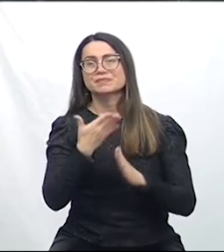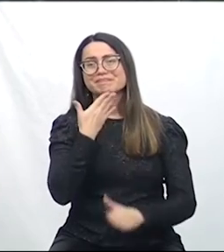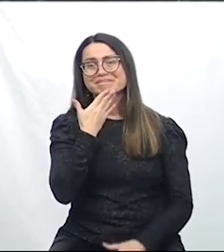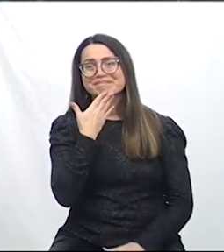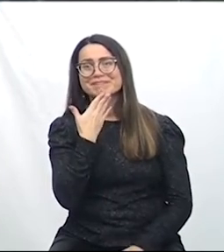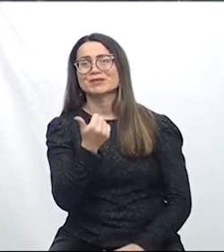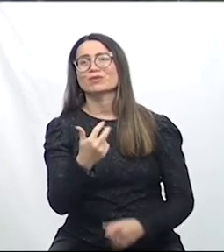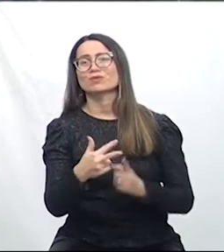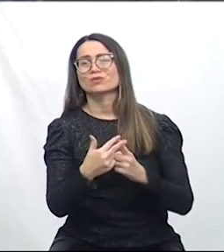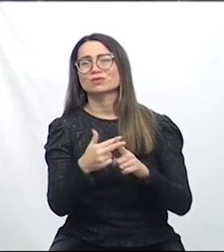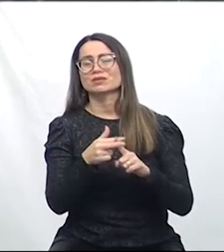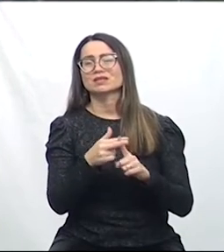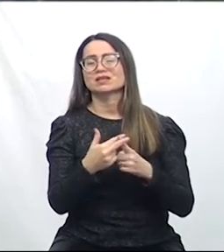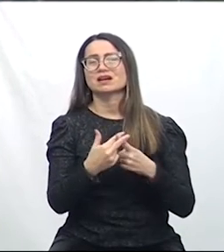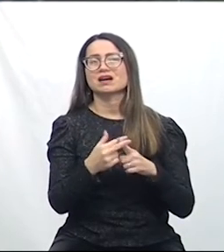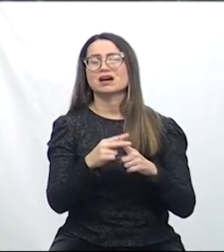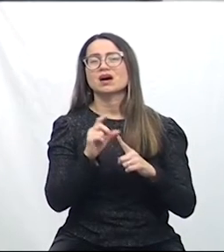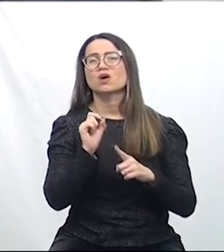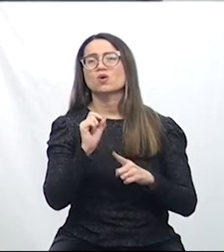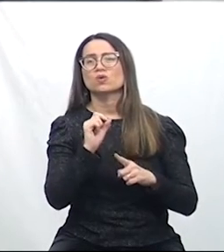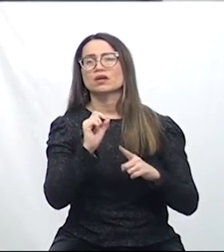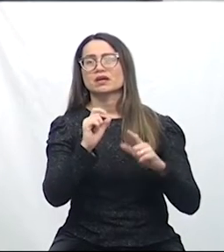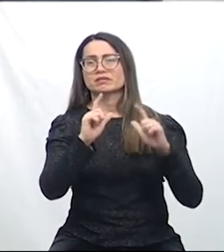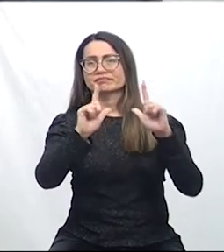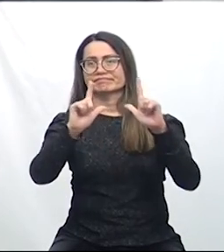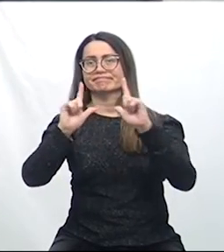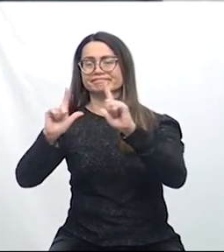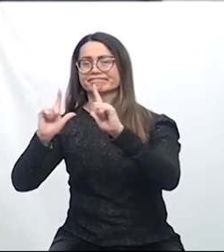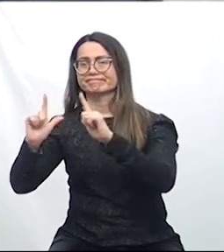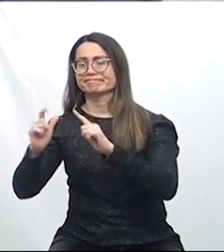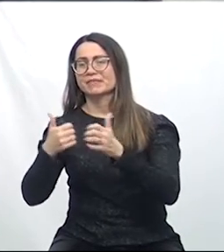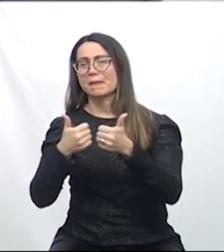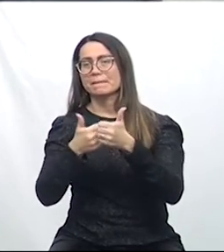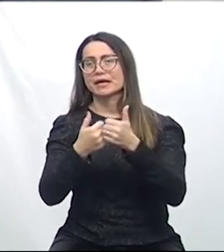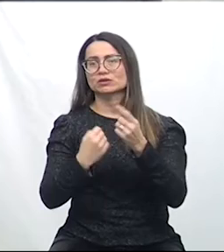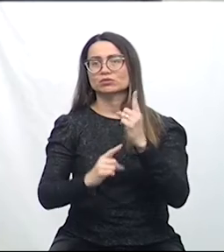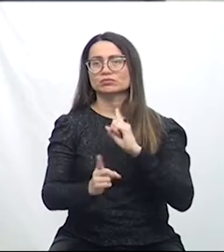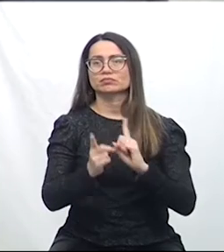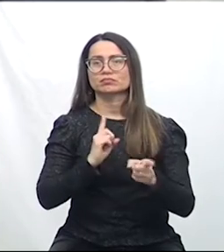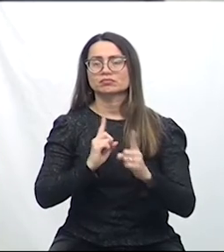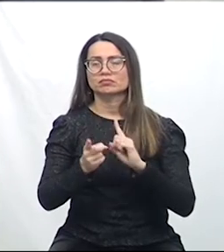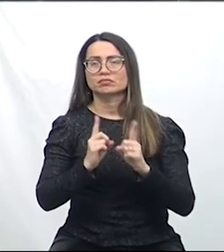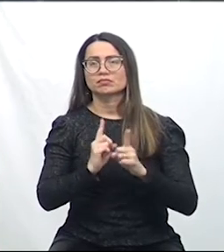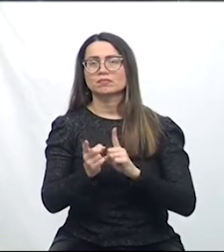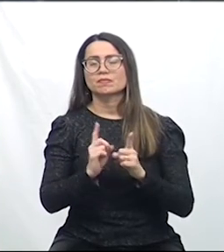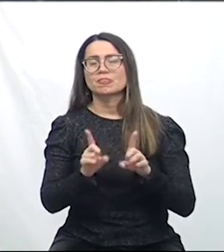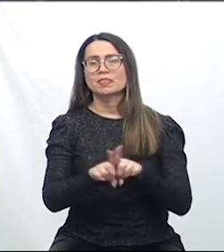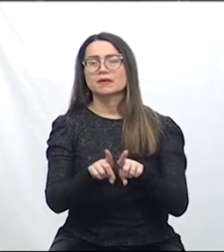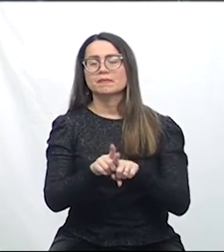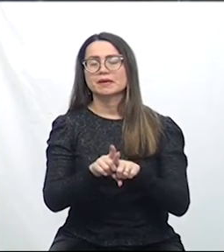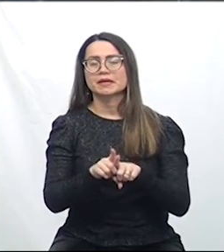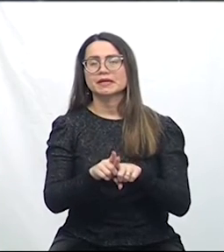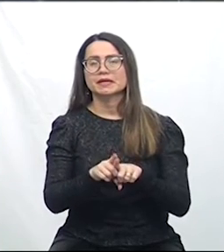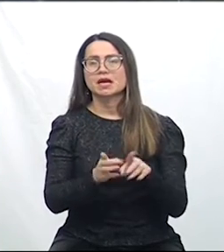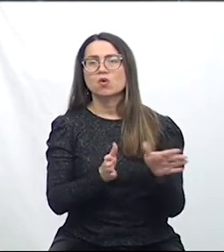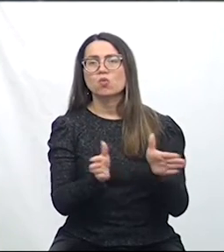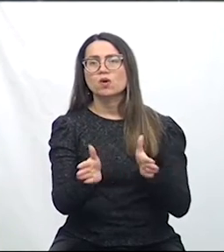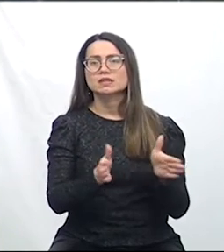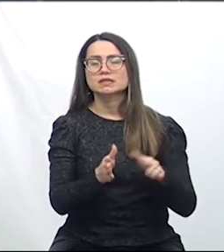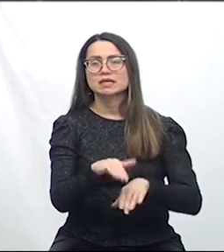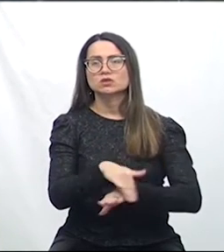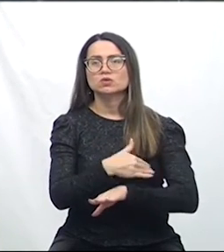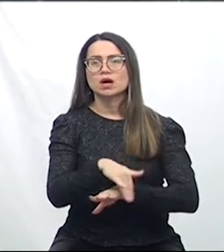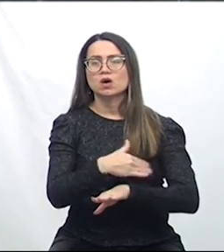José Gaidzinski, em especial na esquina com a Avenida Centenário, bem como na sinalização desta avenida no acesso à rua Presidente